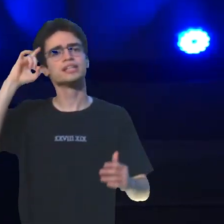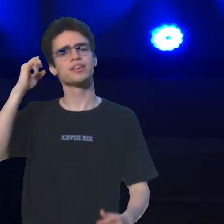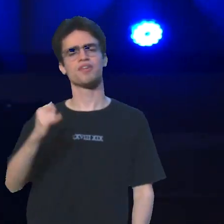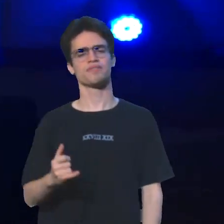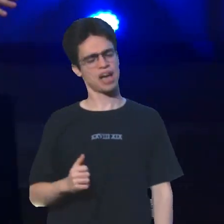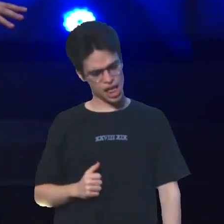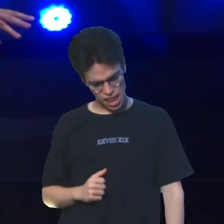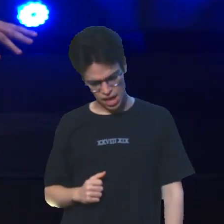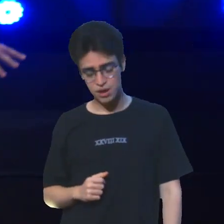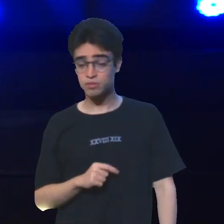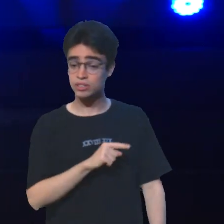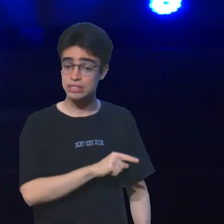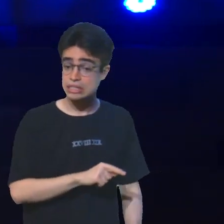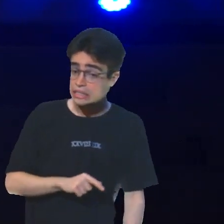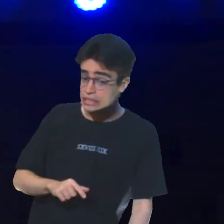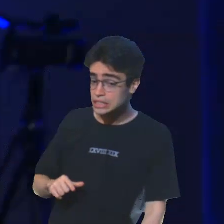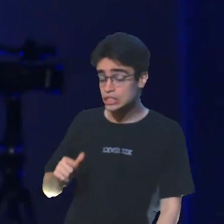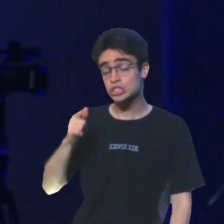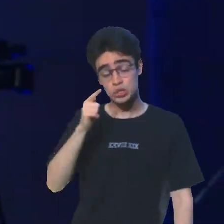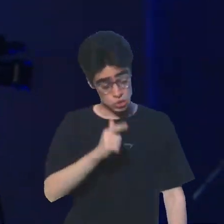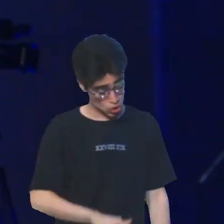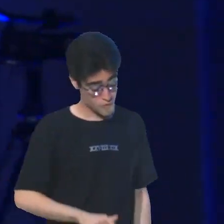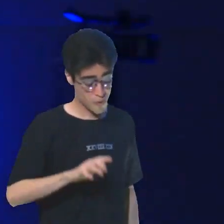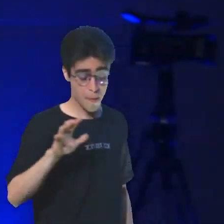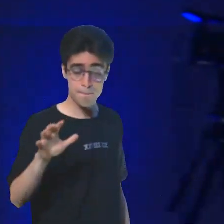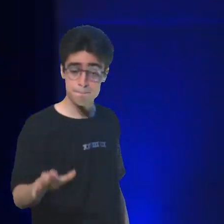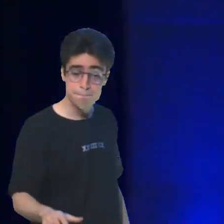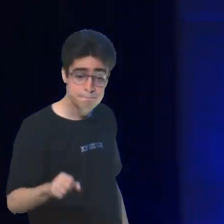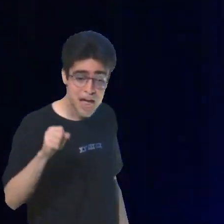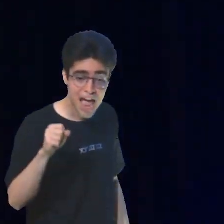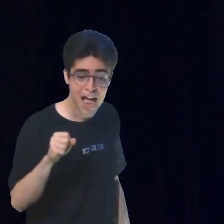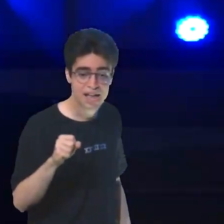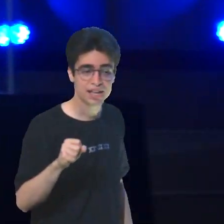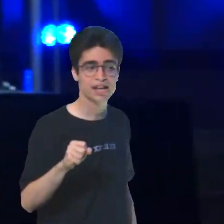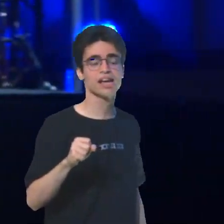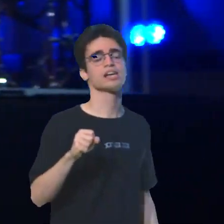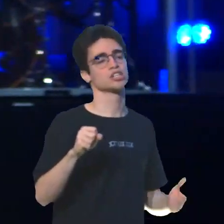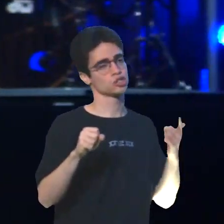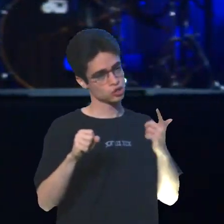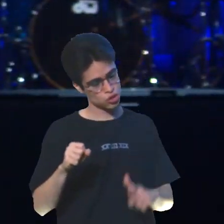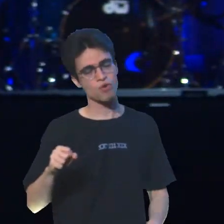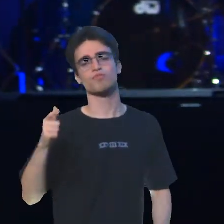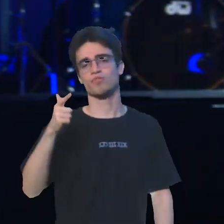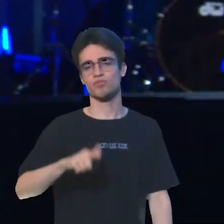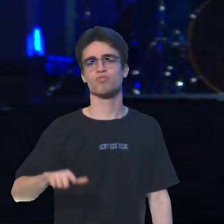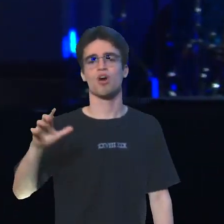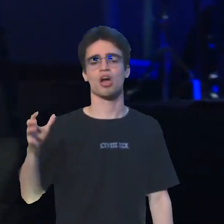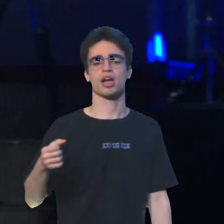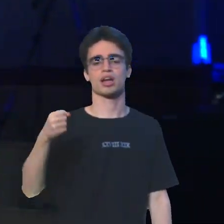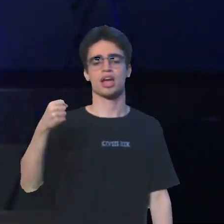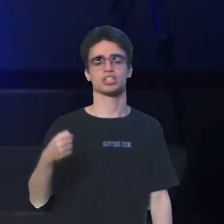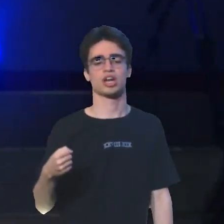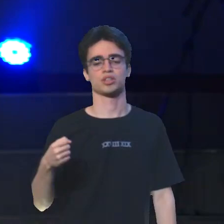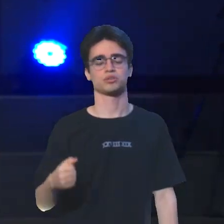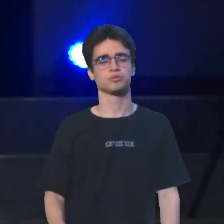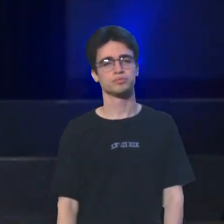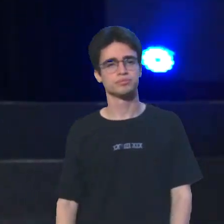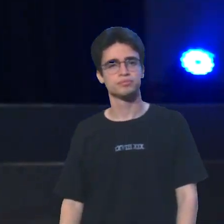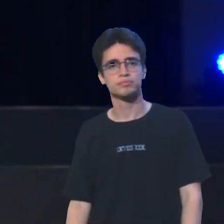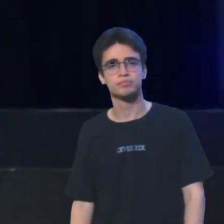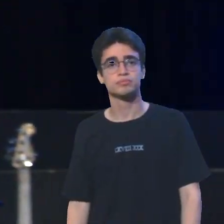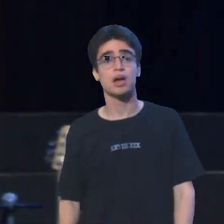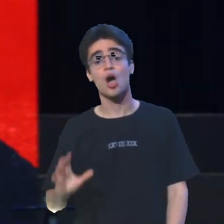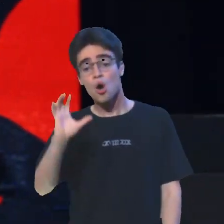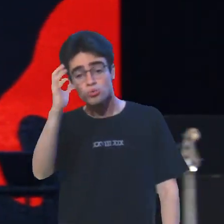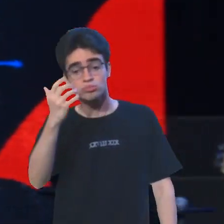fala, estende sua mão de novo, pegue ela pela cauda, que ela se transformará num cajado de novo. E é isso